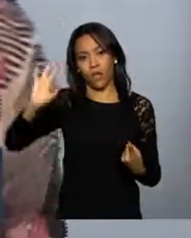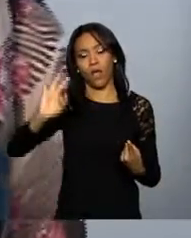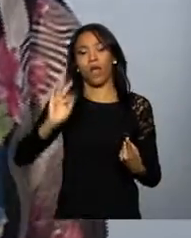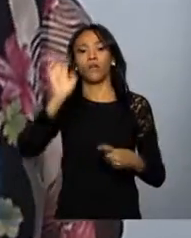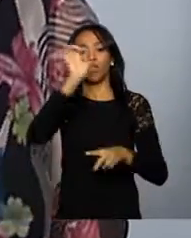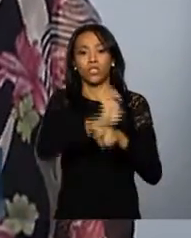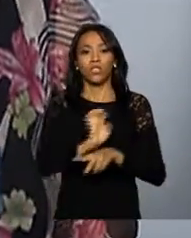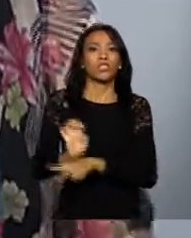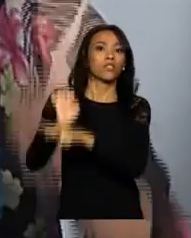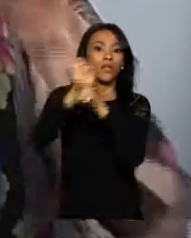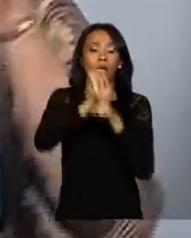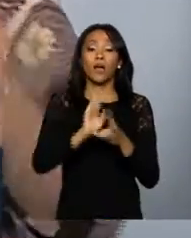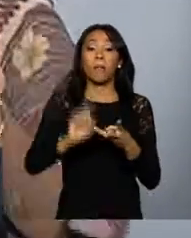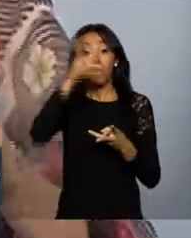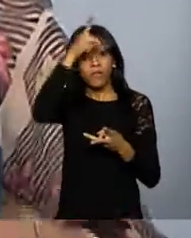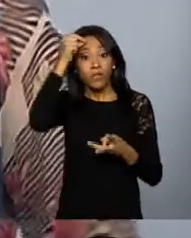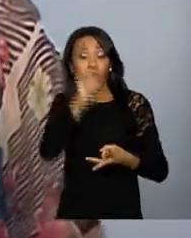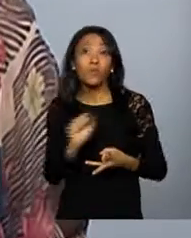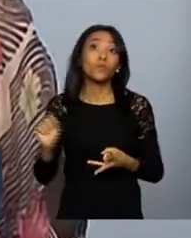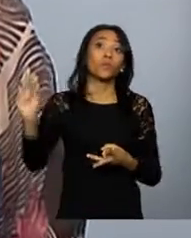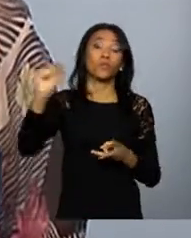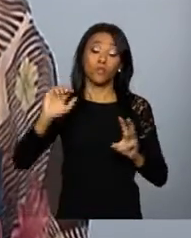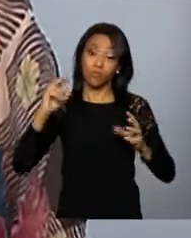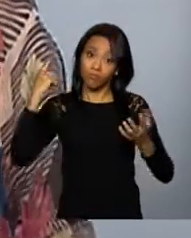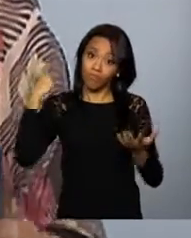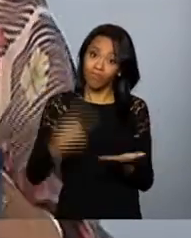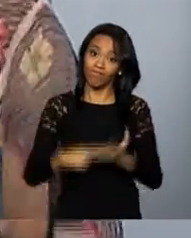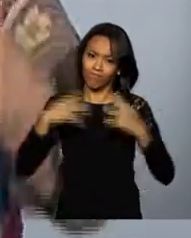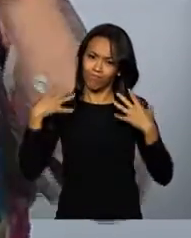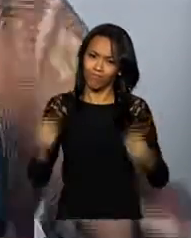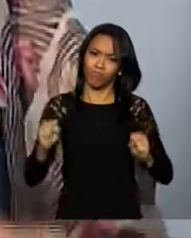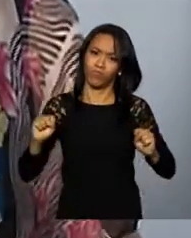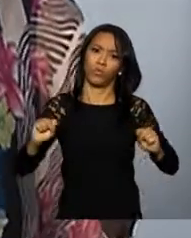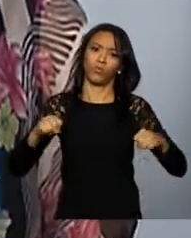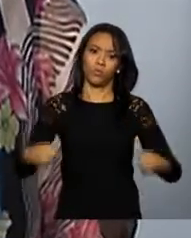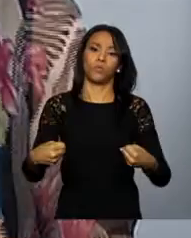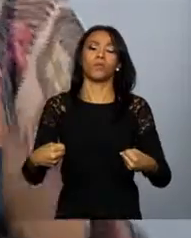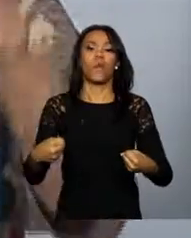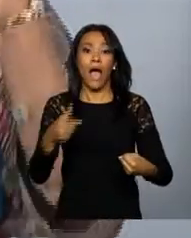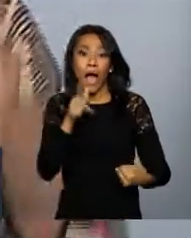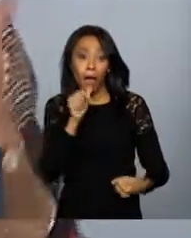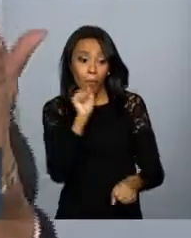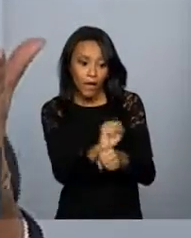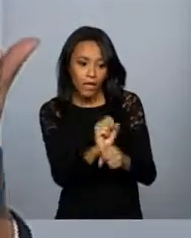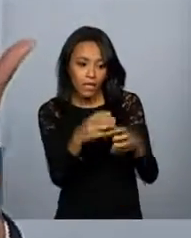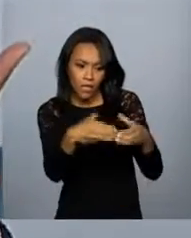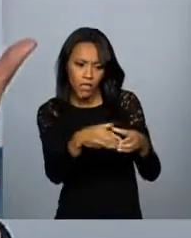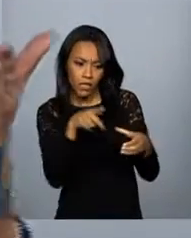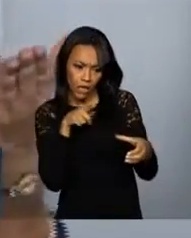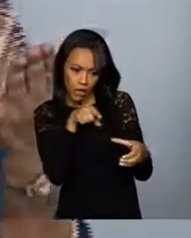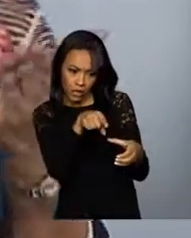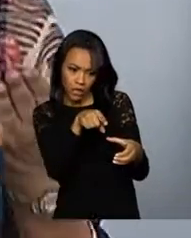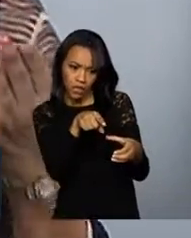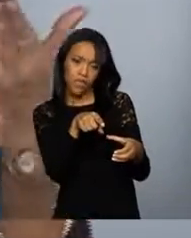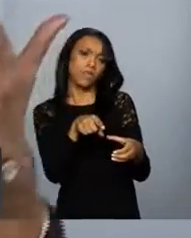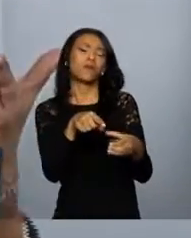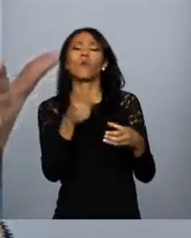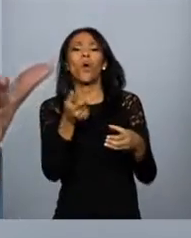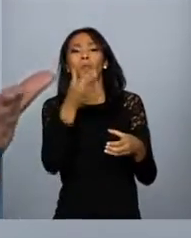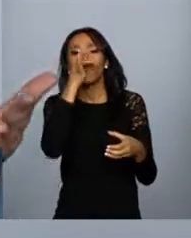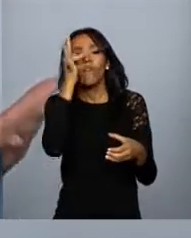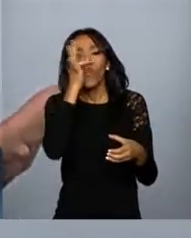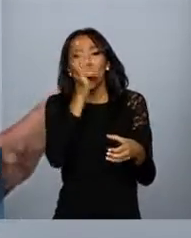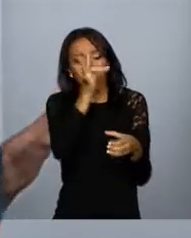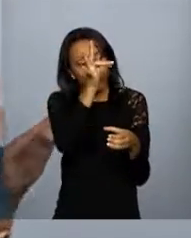das prefeituras, nesse combate. Onde tem água parada? Água parada tem nos vasos de